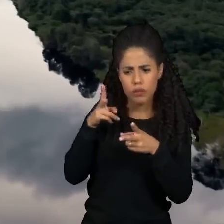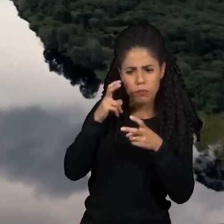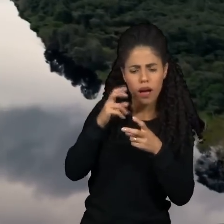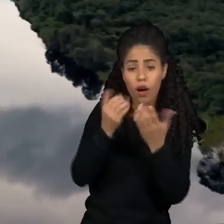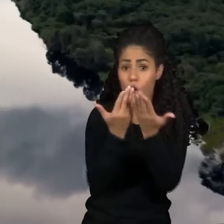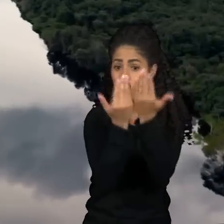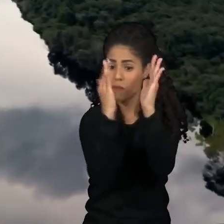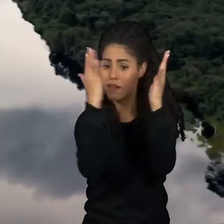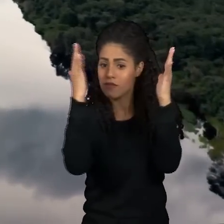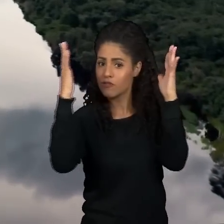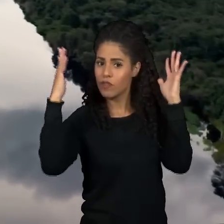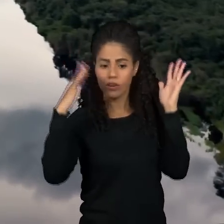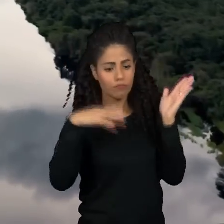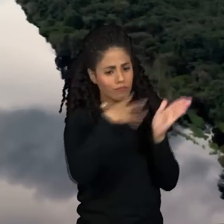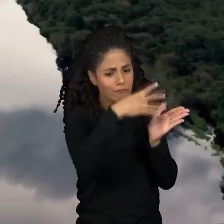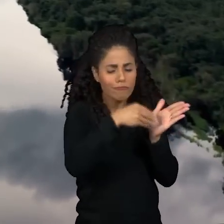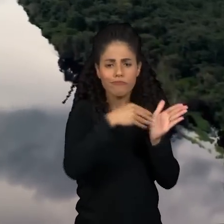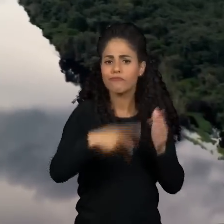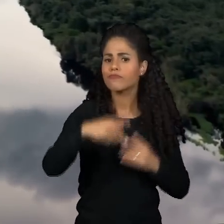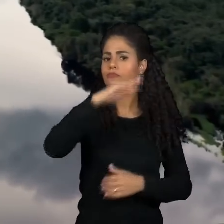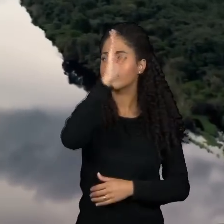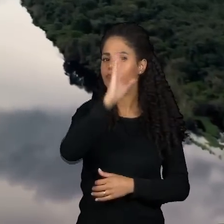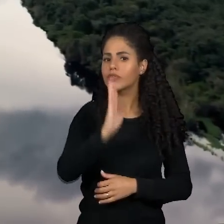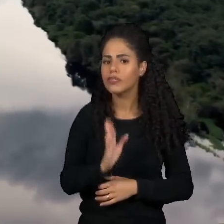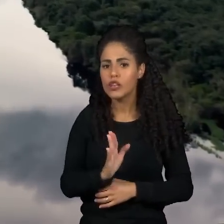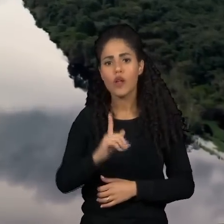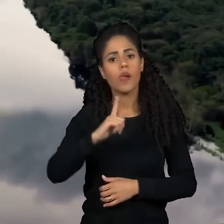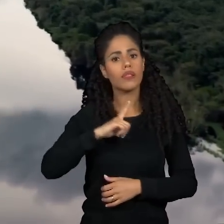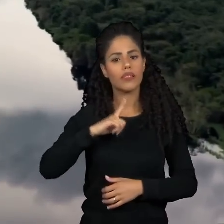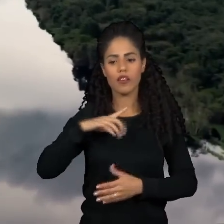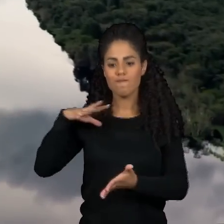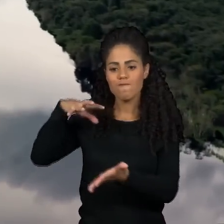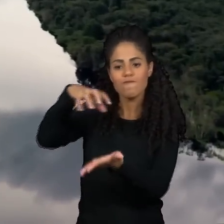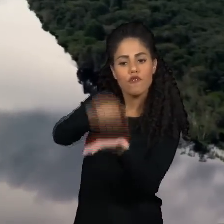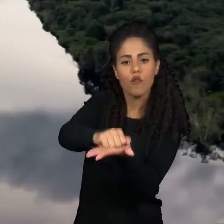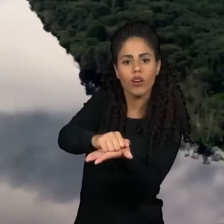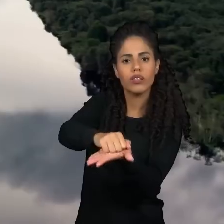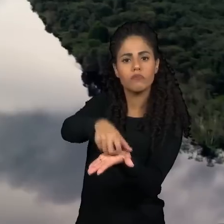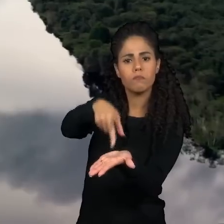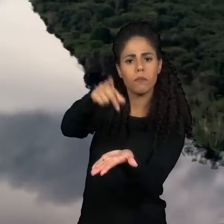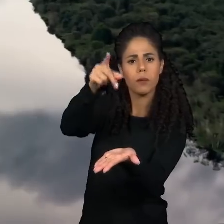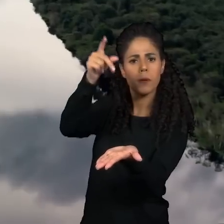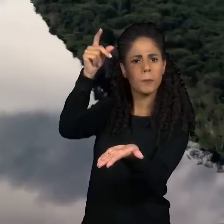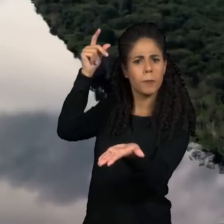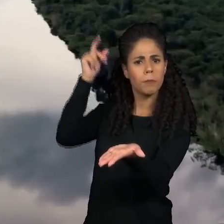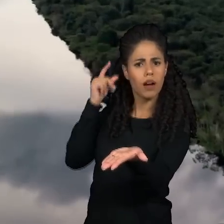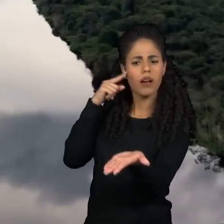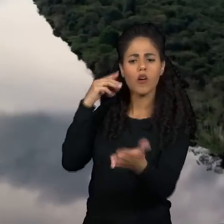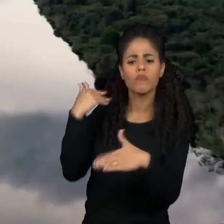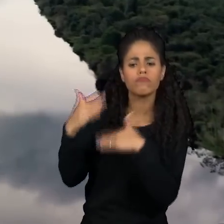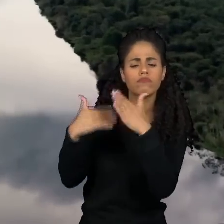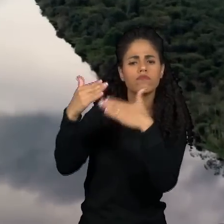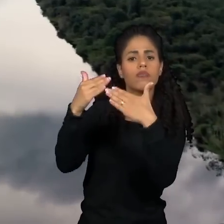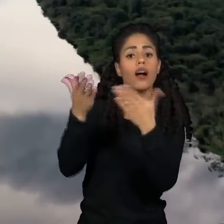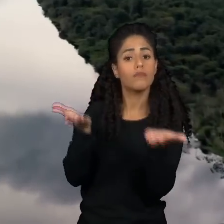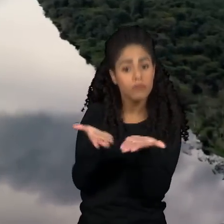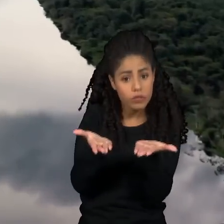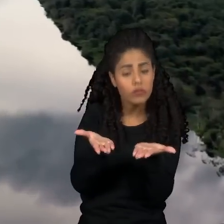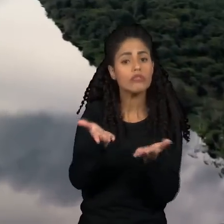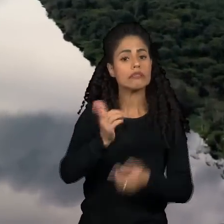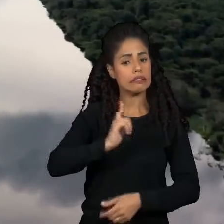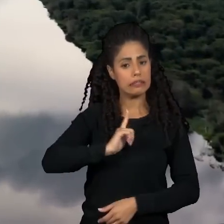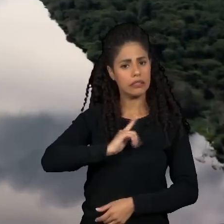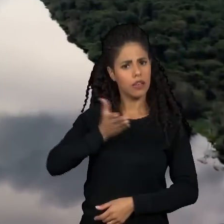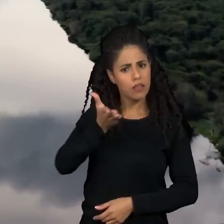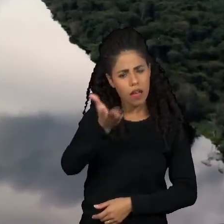Amazônia hoje aqui no Brasil, a gente tem uma relação de colonialismo interno, né? As pessoas acham que é uma região atrasada, que tem que ser desenvolvida a qualquer custo, né? Como se